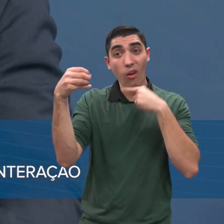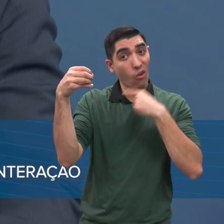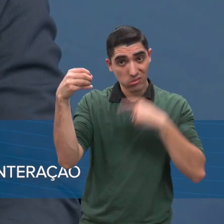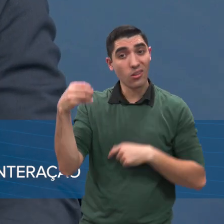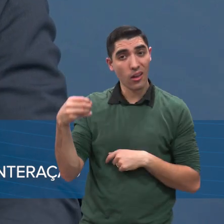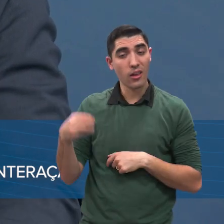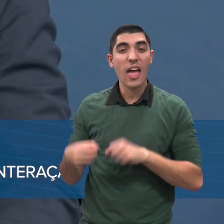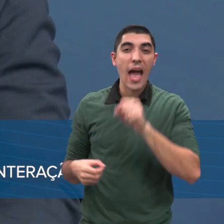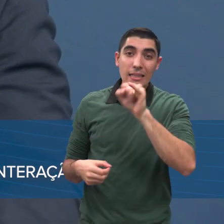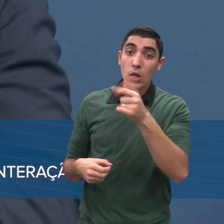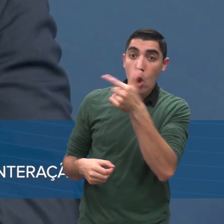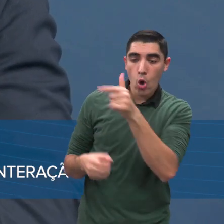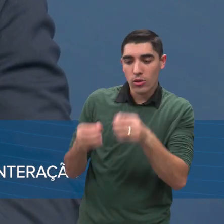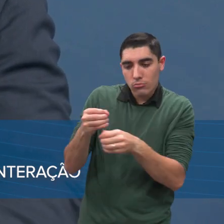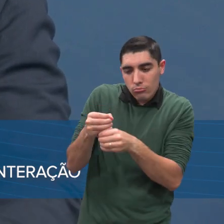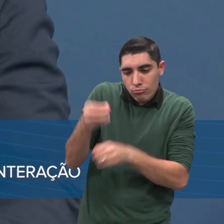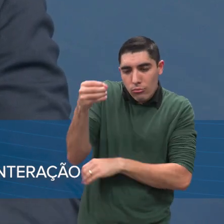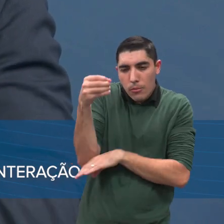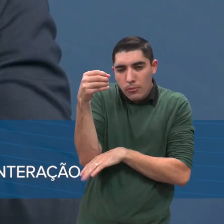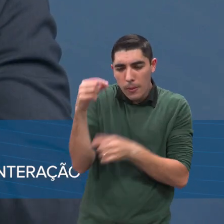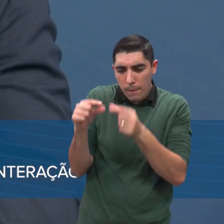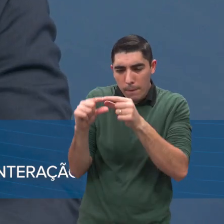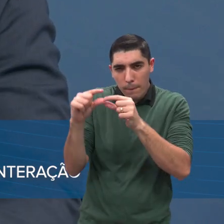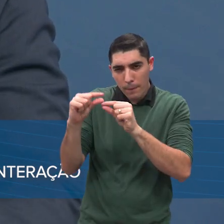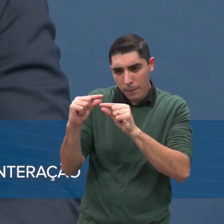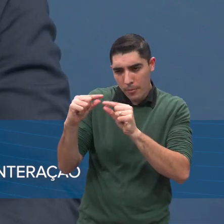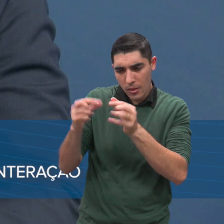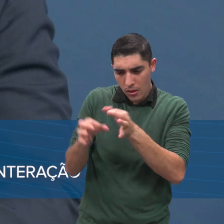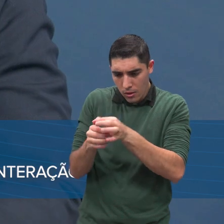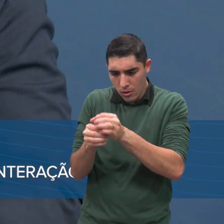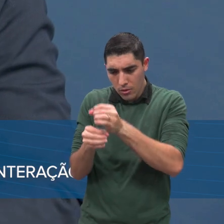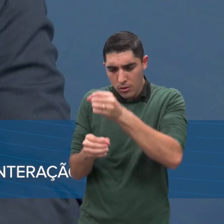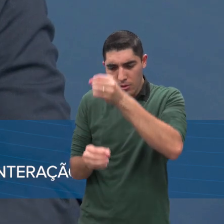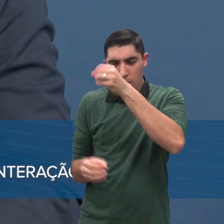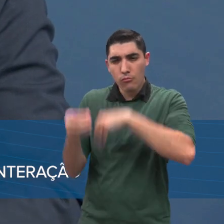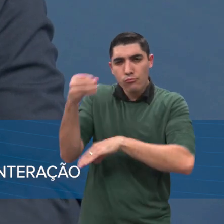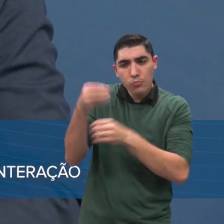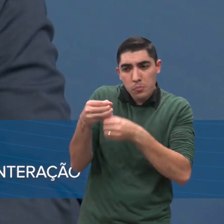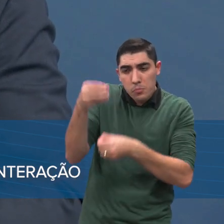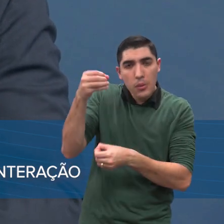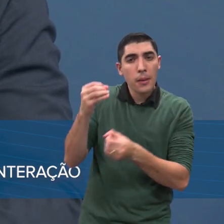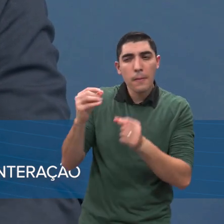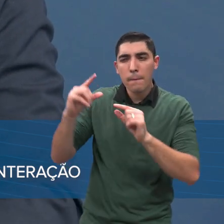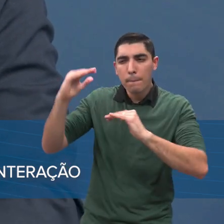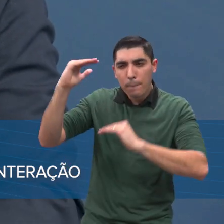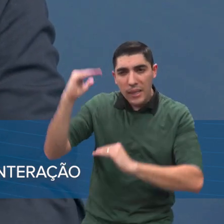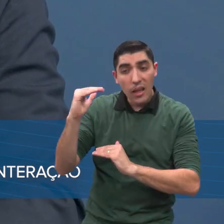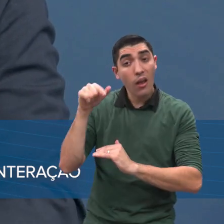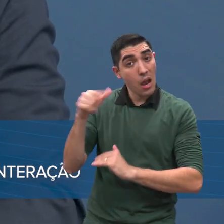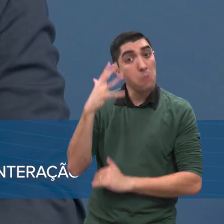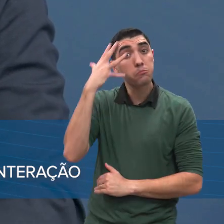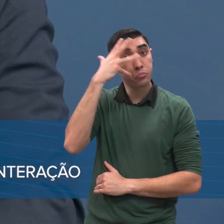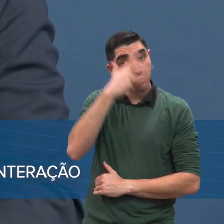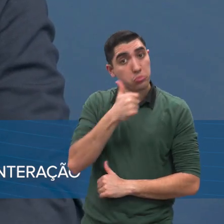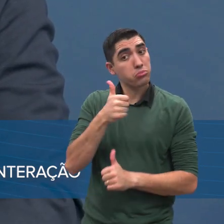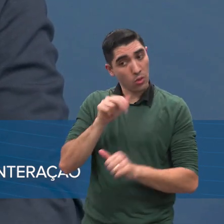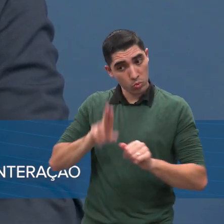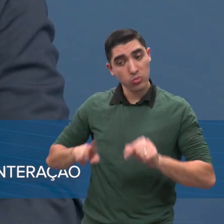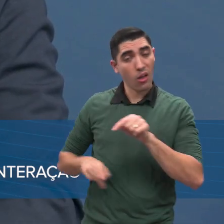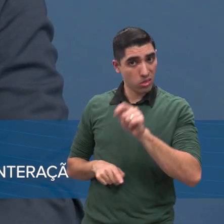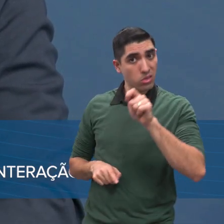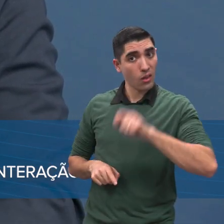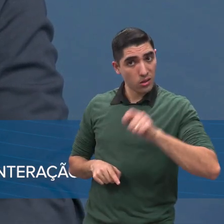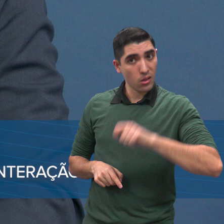passar ali, né? Agora o bambuzinho, ele já fica mais baixo, é harmonioso, é bonito e você